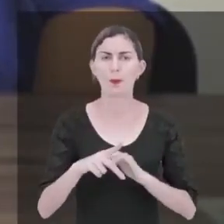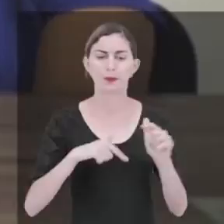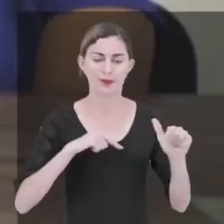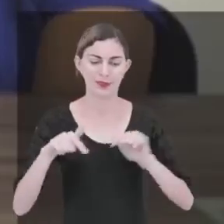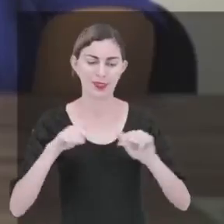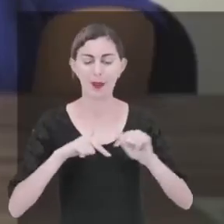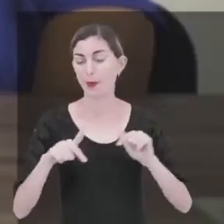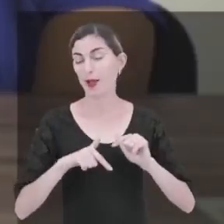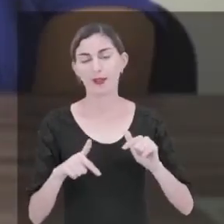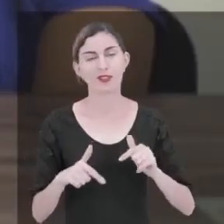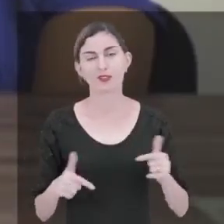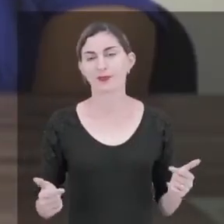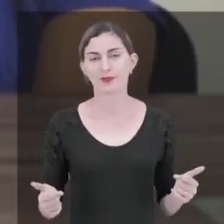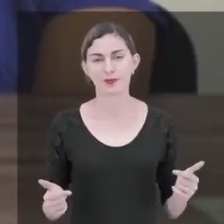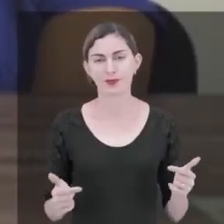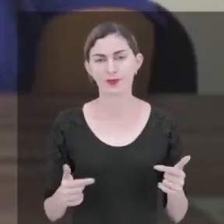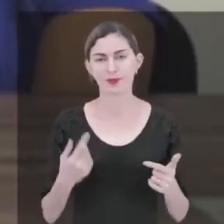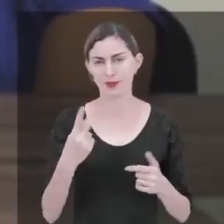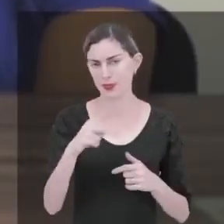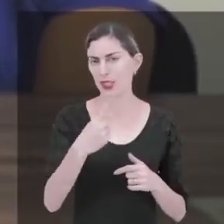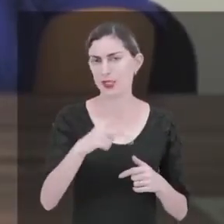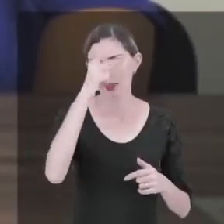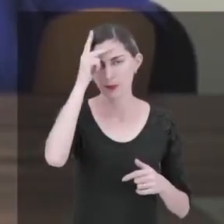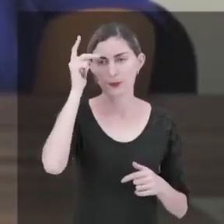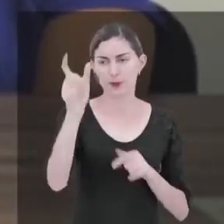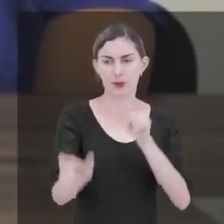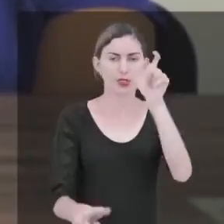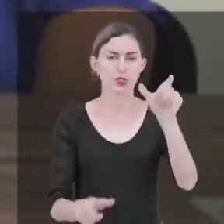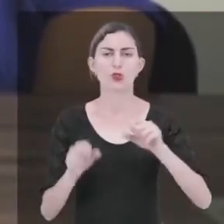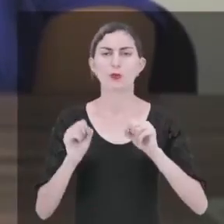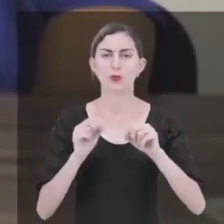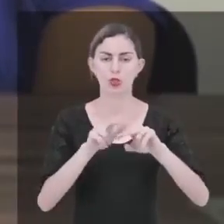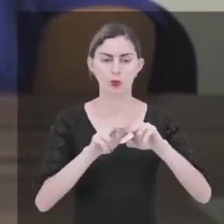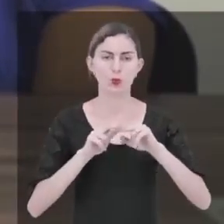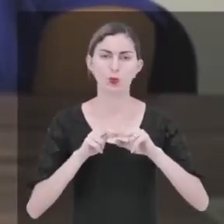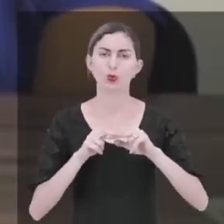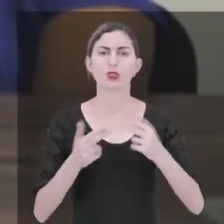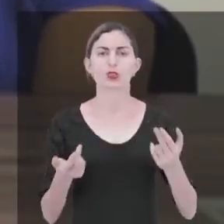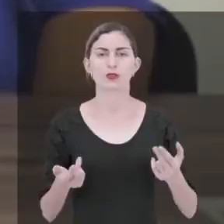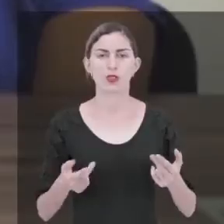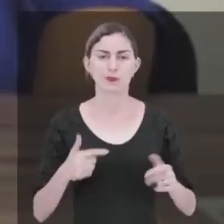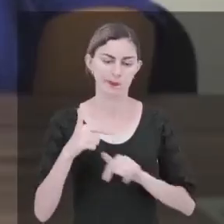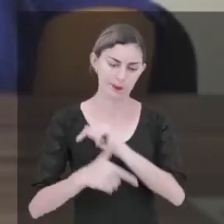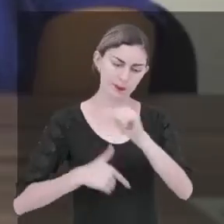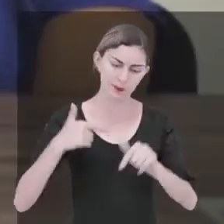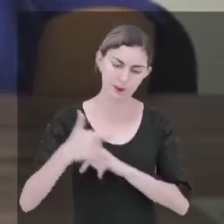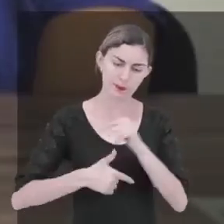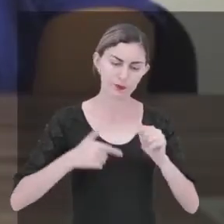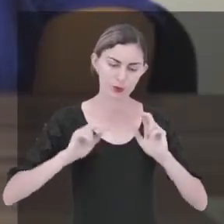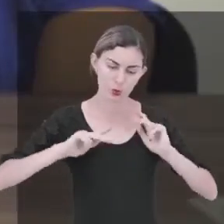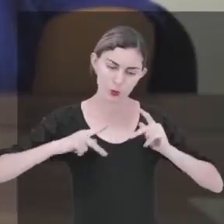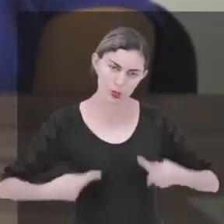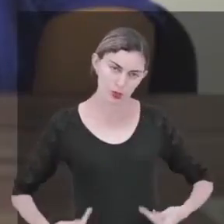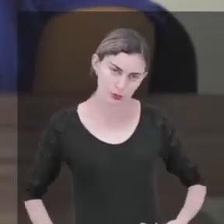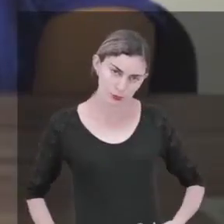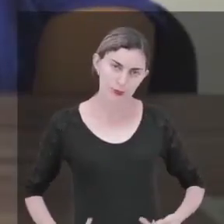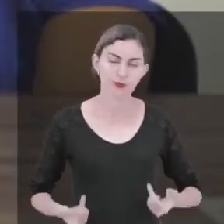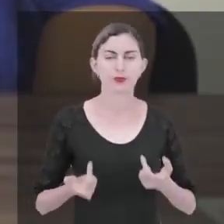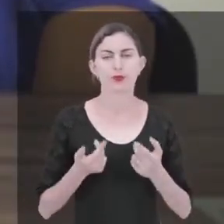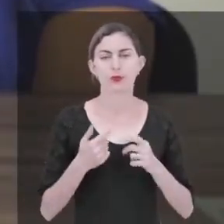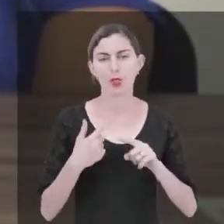próprio trabalho em si. Essas pessoas podem se motivar pelo trabalho de uma forma